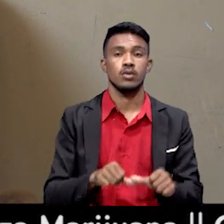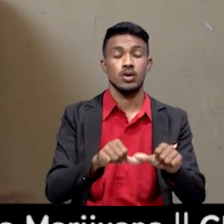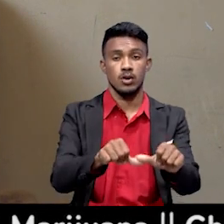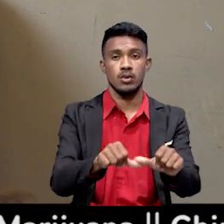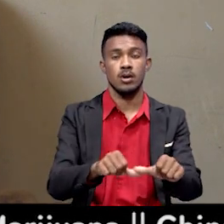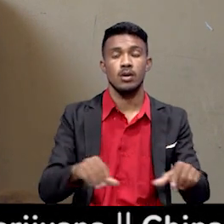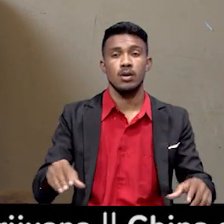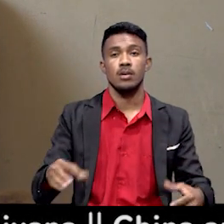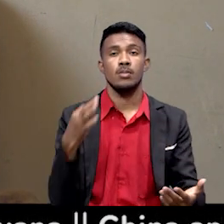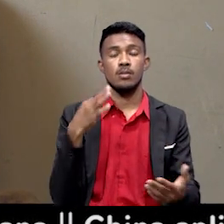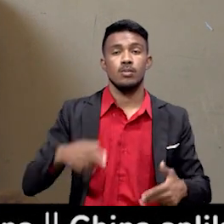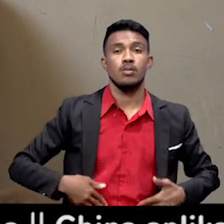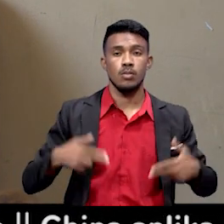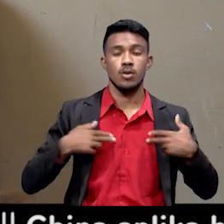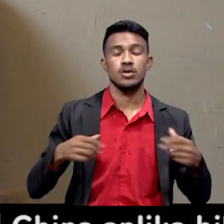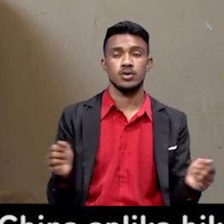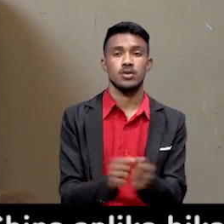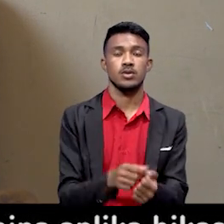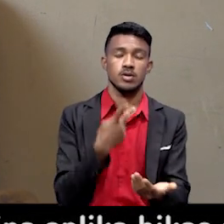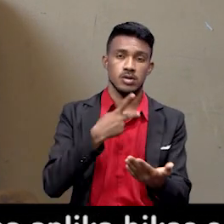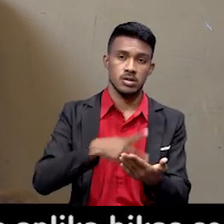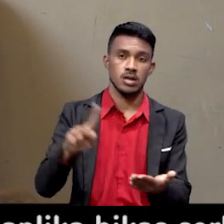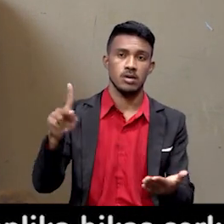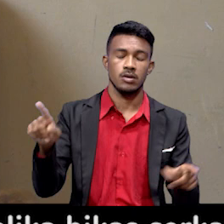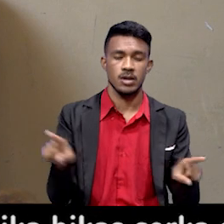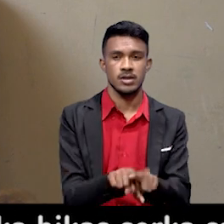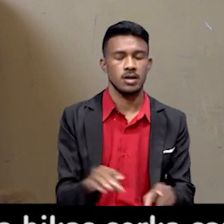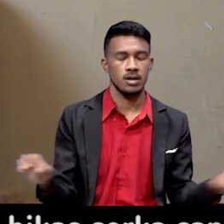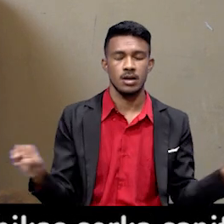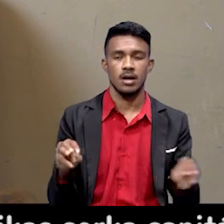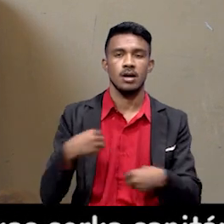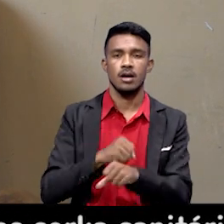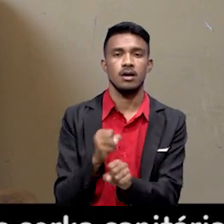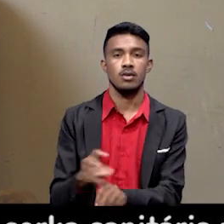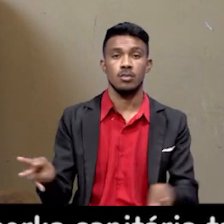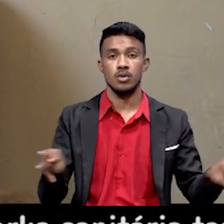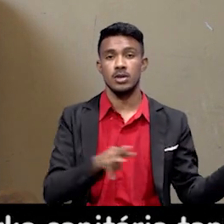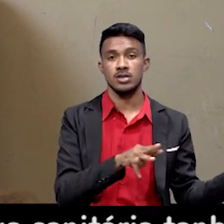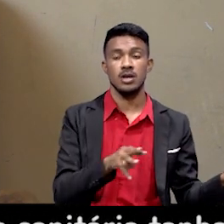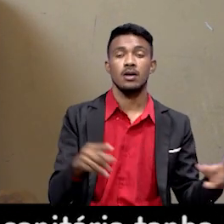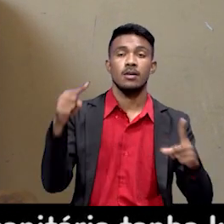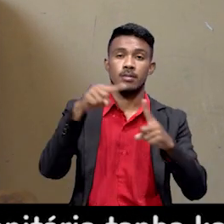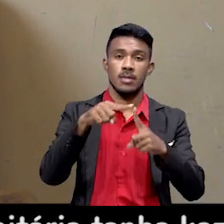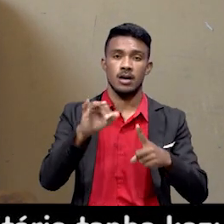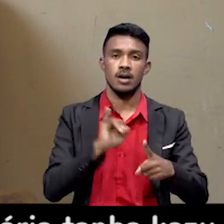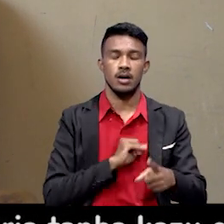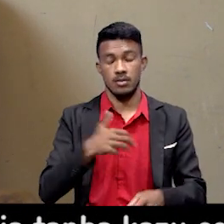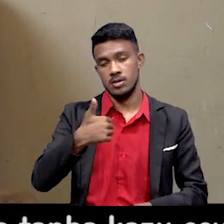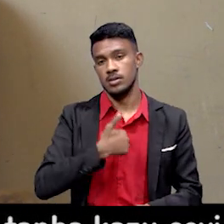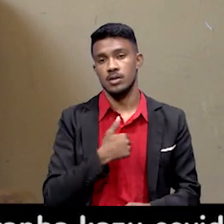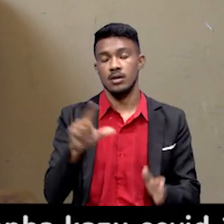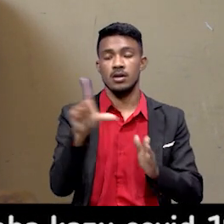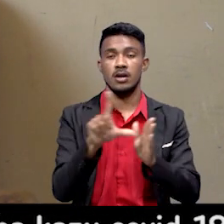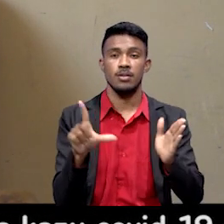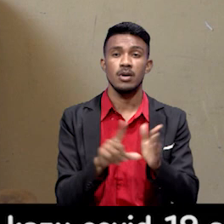na be pensão na be hanesa na fati dan. Nia la hal mudah saja. Nebe bahau particularmente agora ne lei mah di